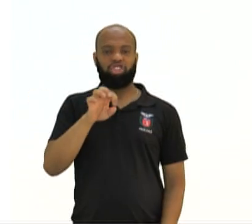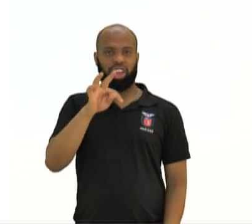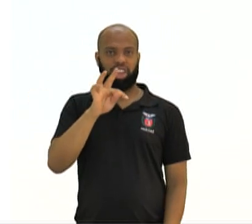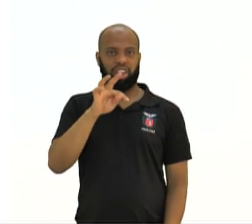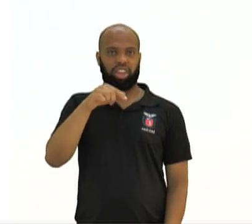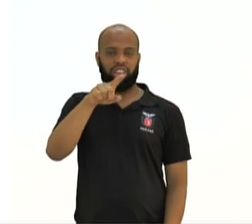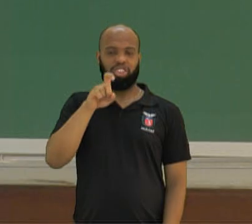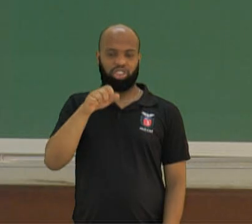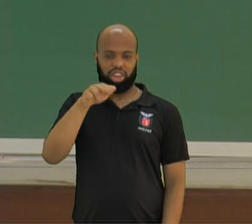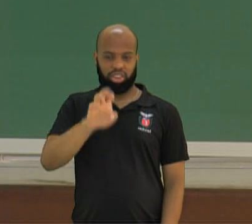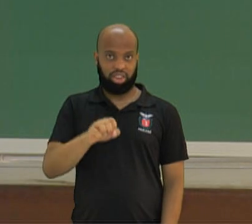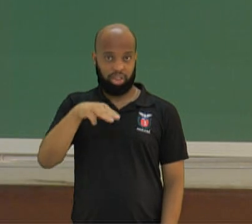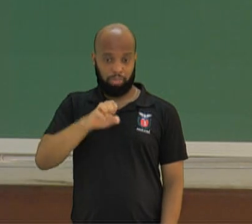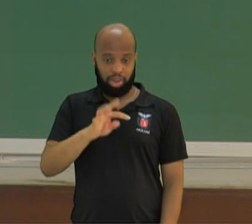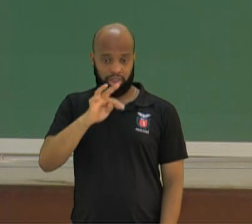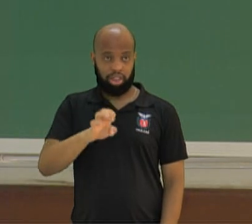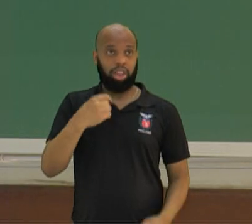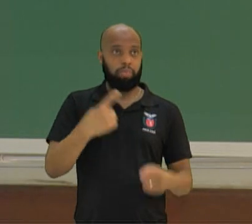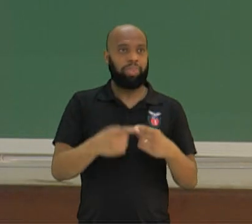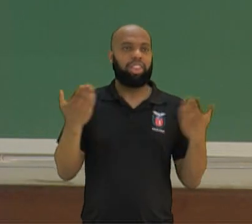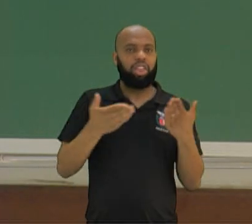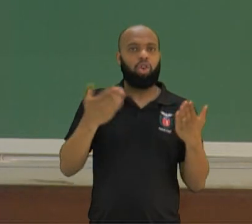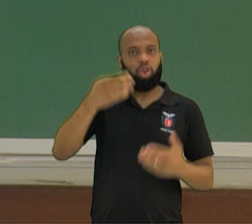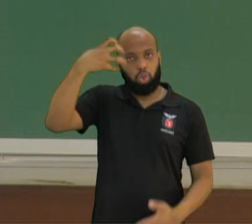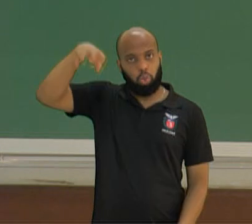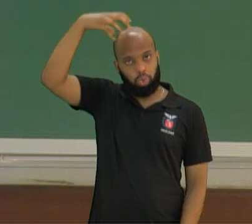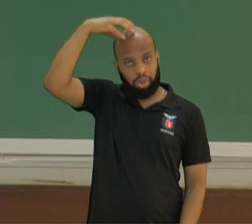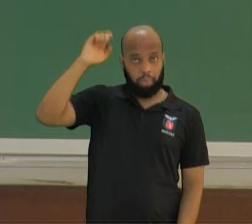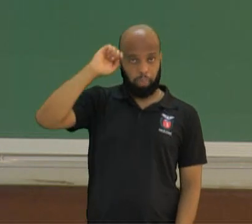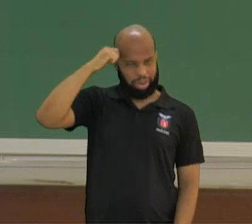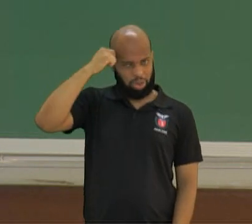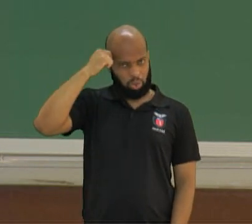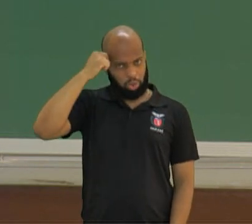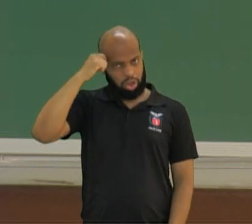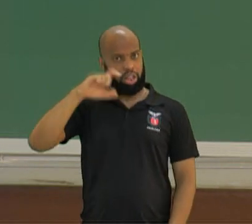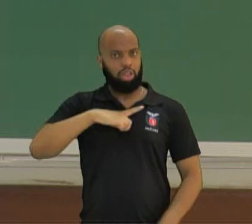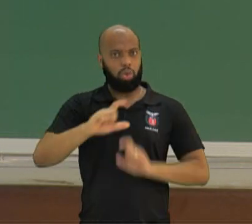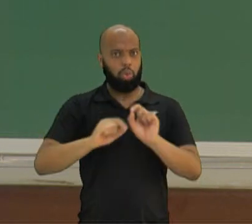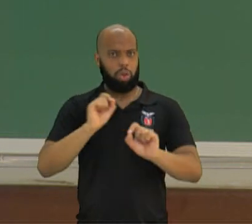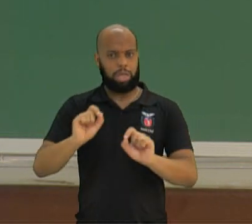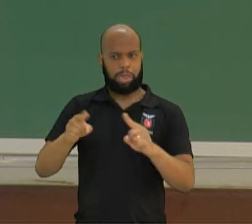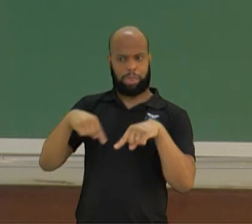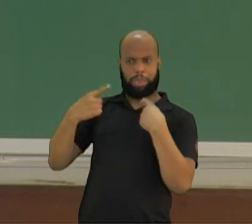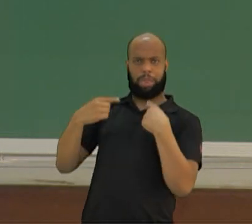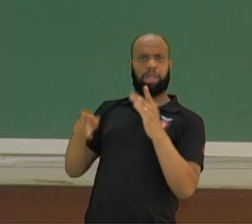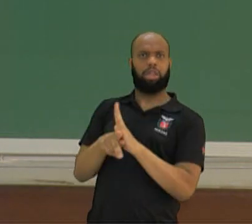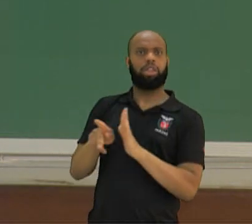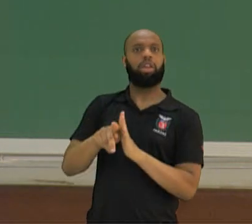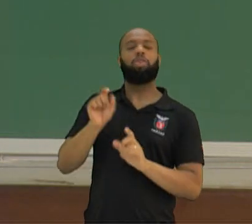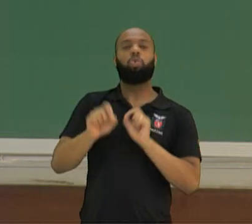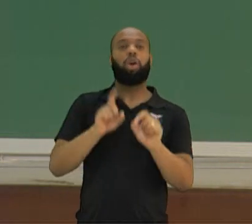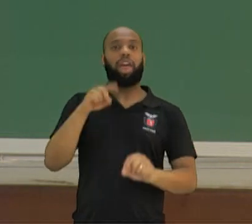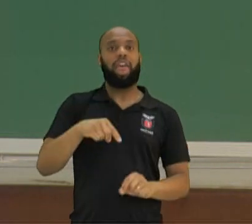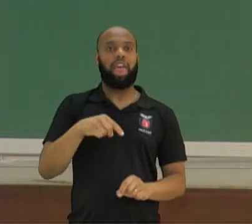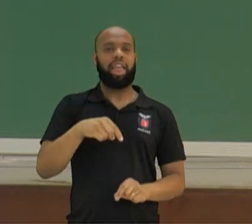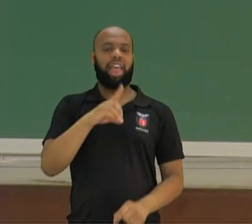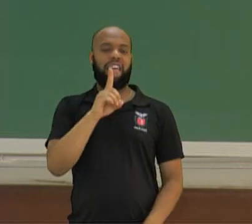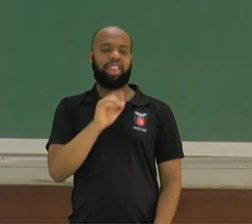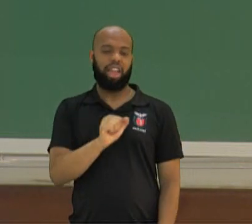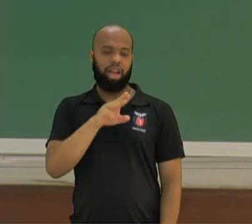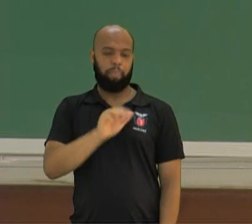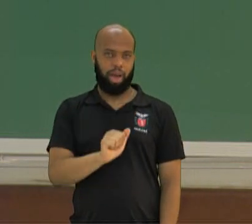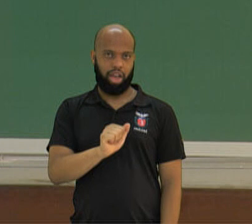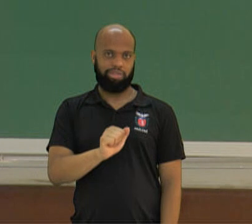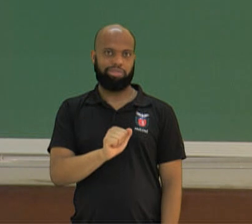Por quê? O rei preto está sendo ameaçado pelas peças brancas, especificamente pela dama branca. Ou seja,